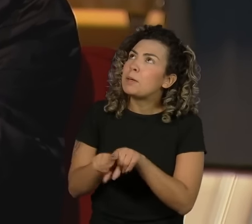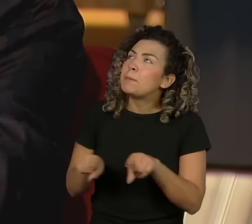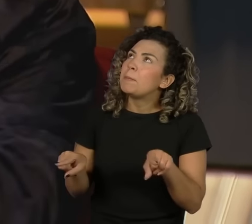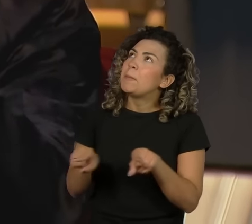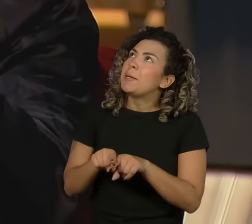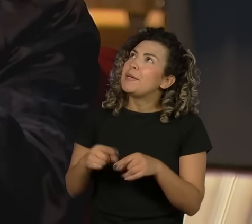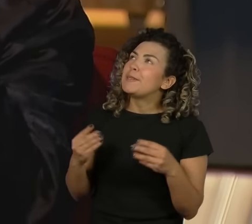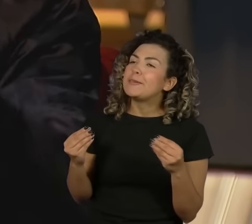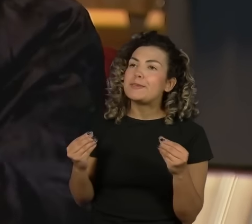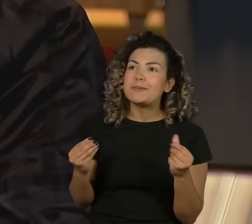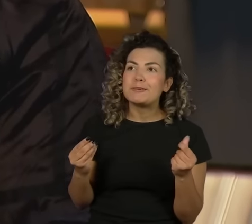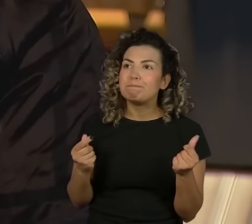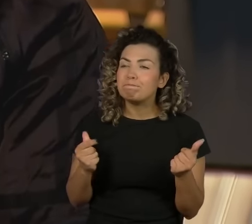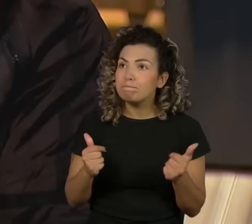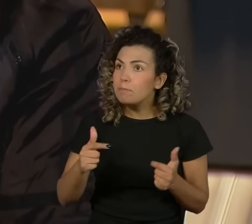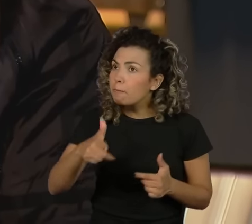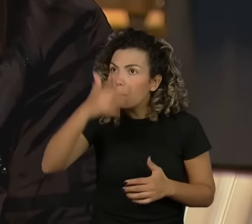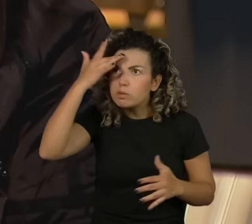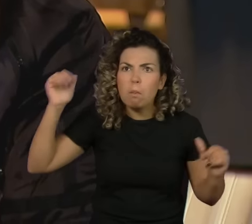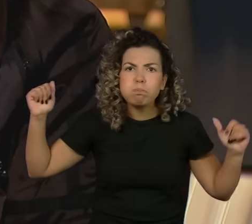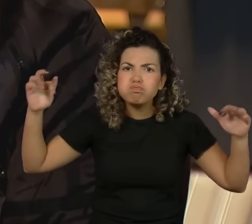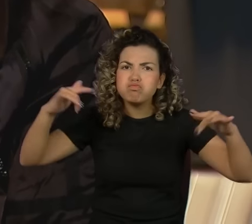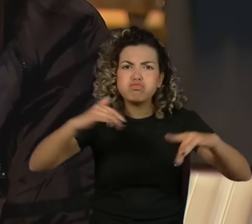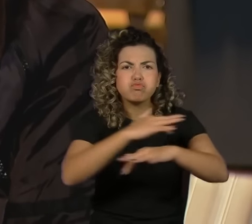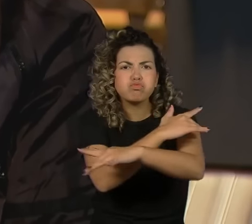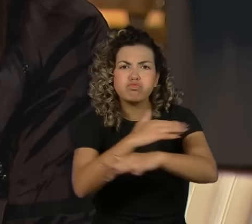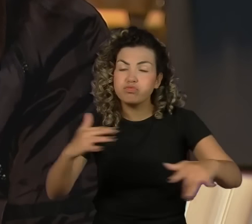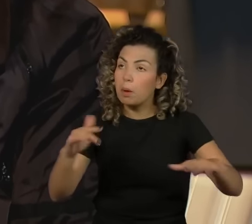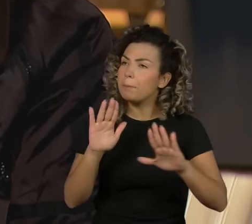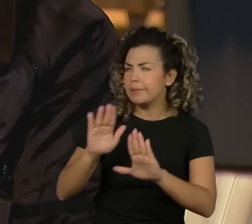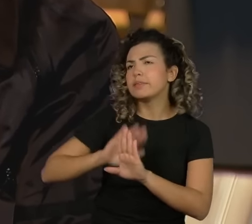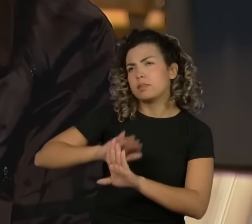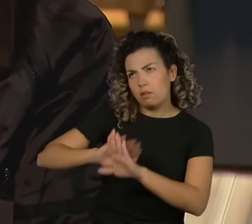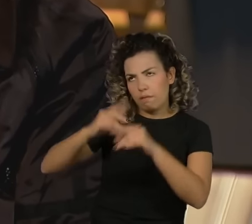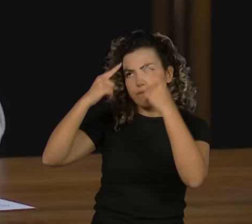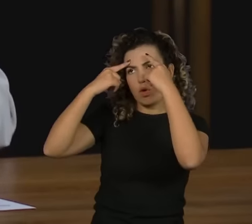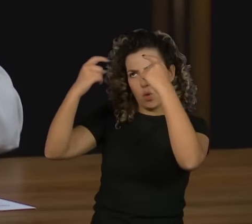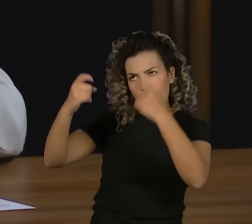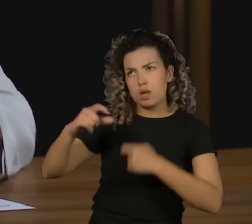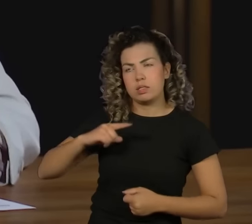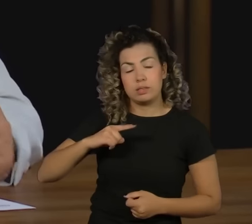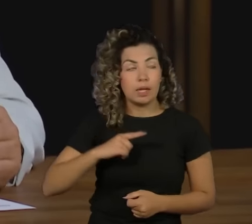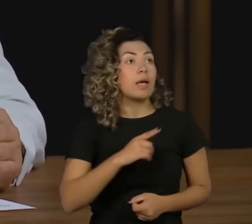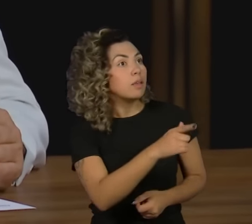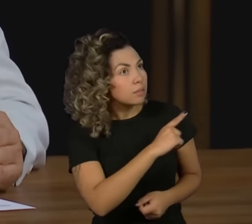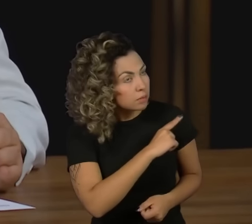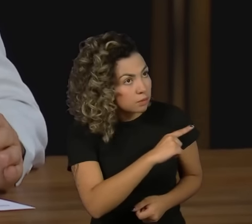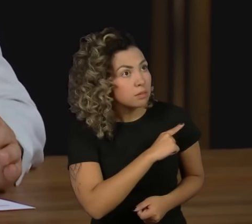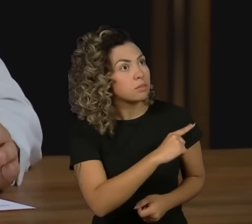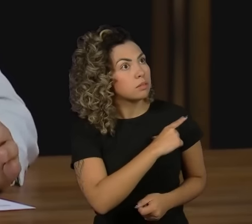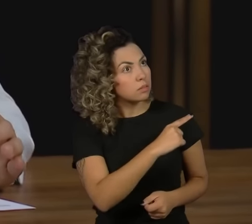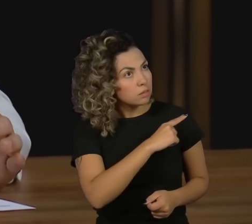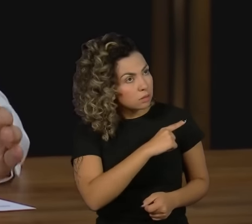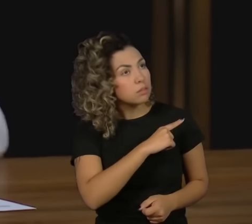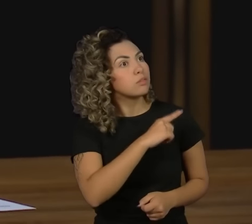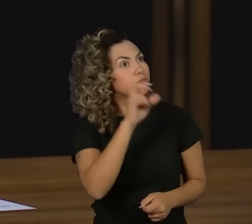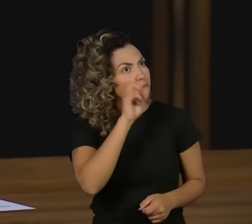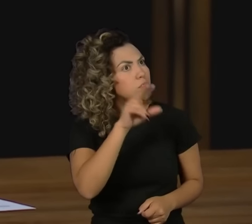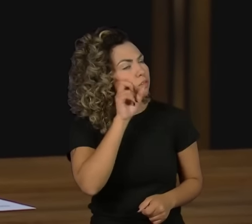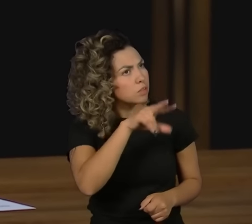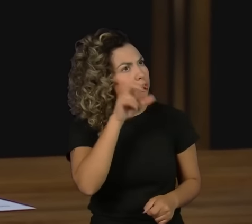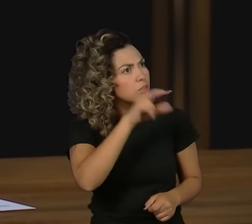assim, muita gente na rua, mas tem uma violência também. Tem uma violência. E tem uma decadência permanente, né? E